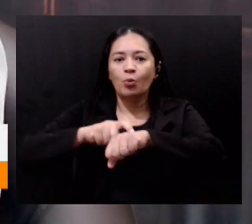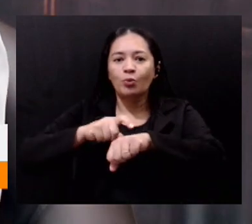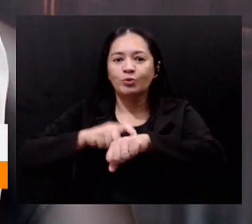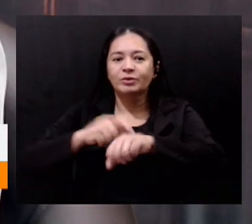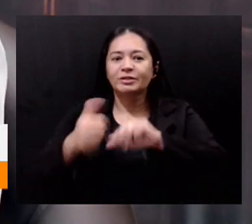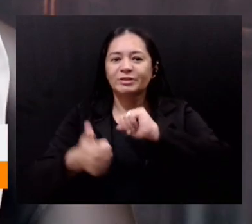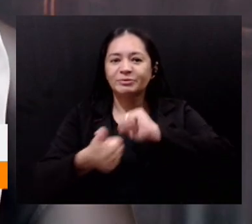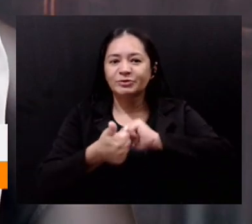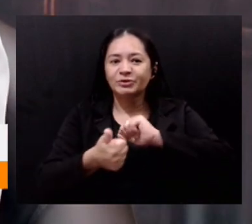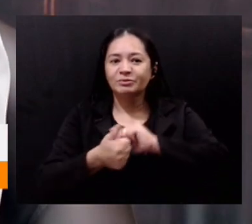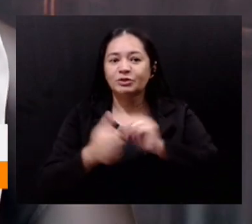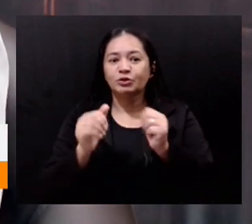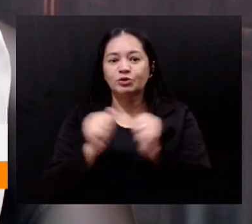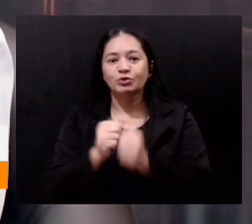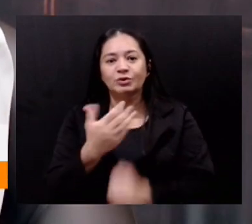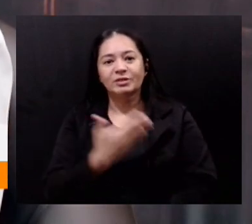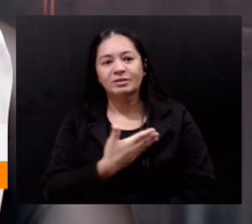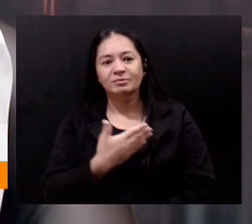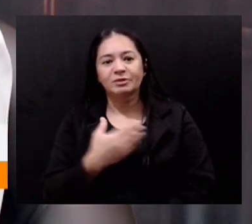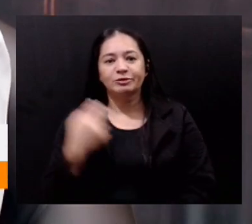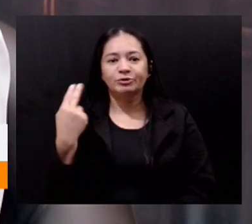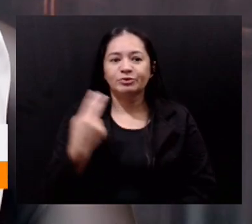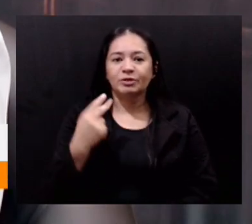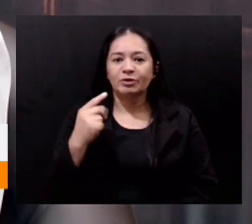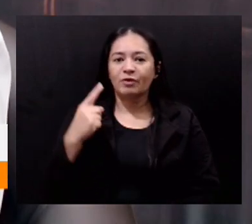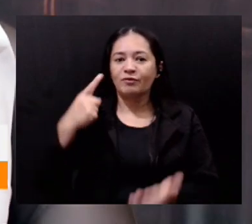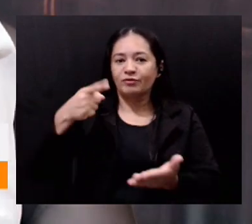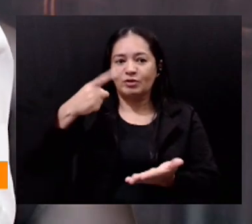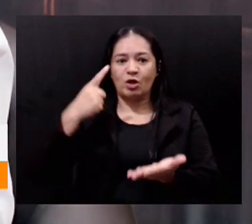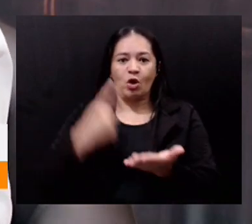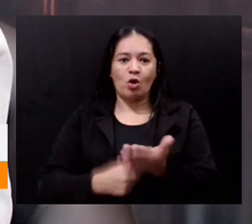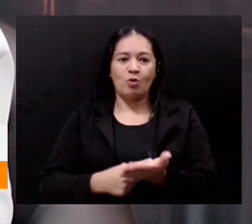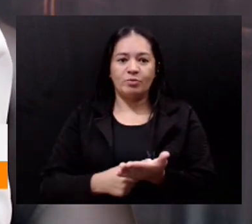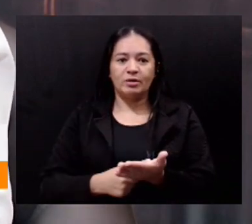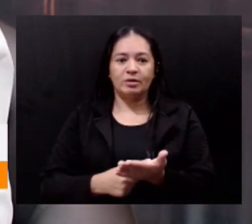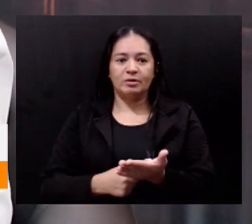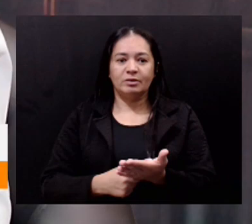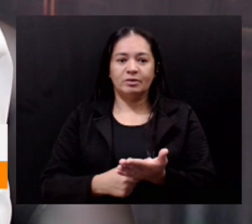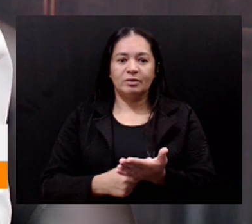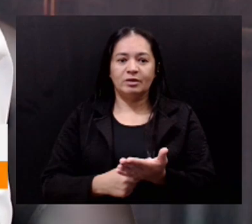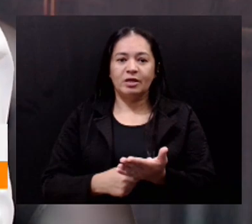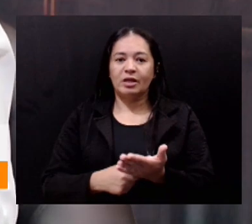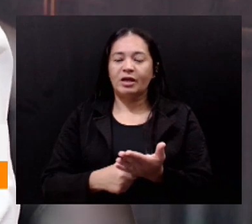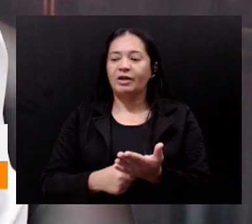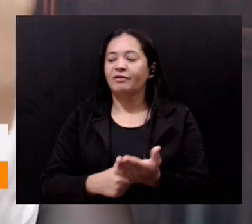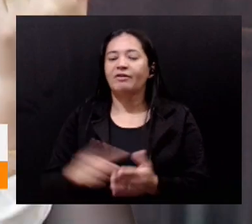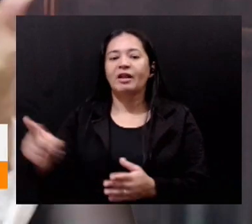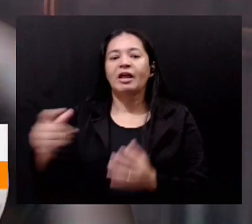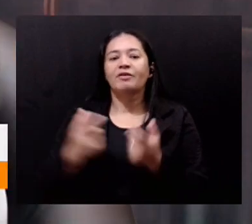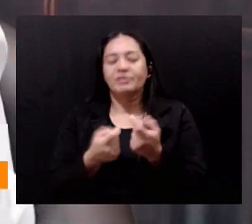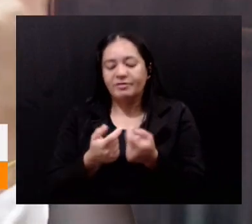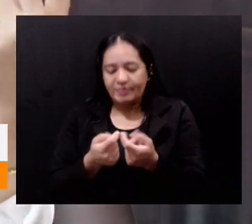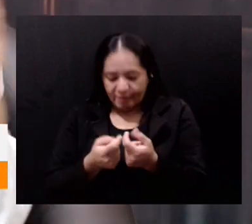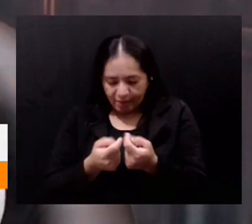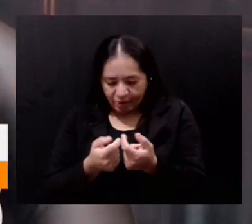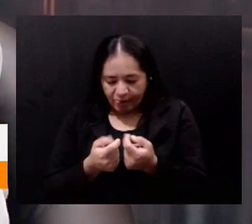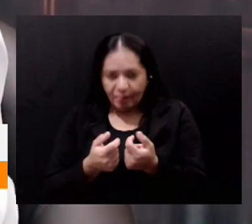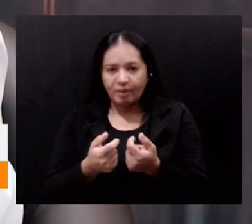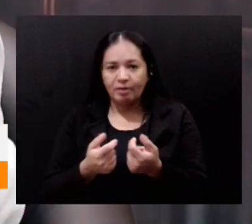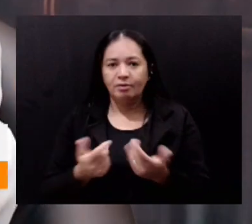porque não adianta nada você marcar, você sair e você estar o tempo todo conectado. E Sim. você não,